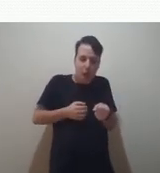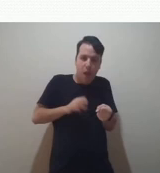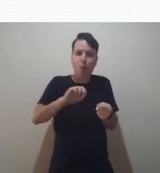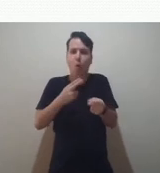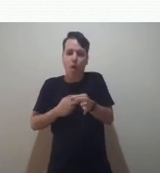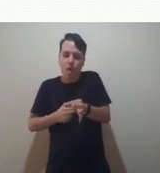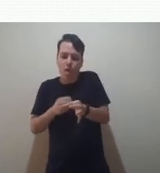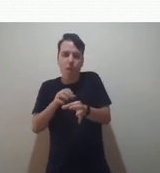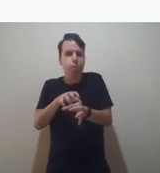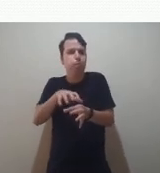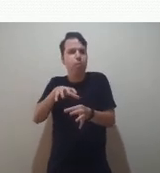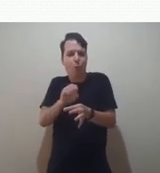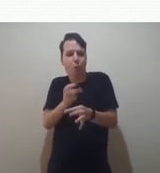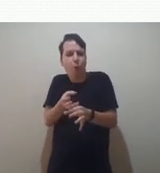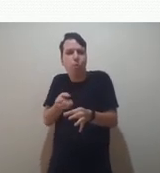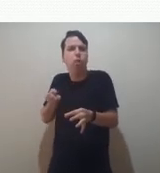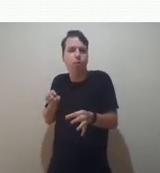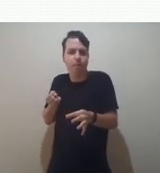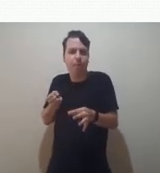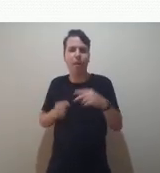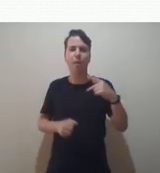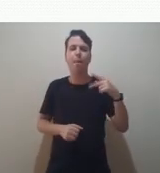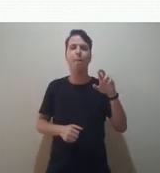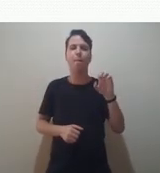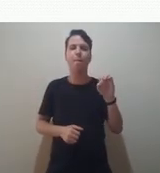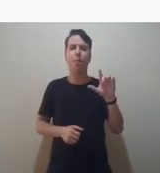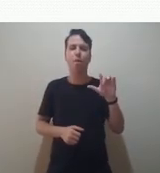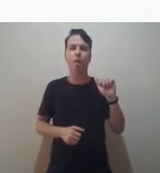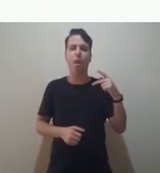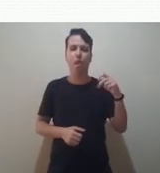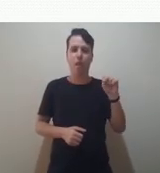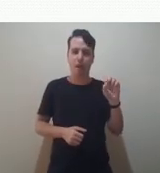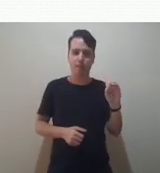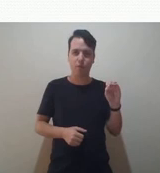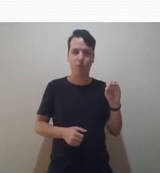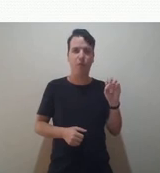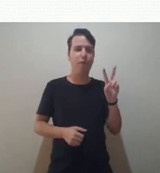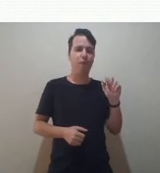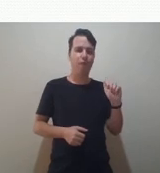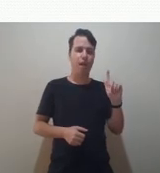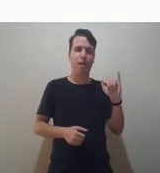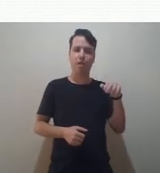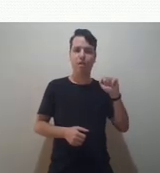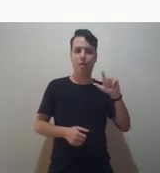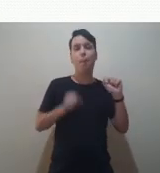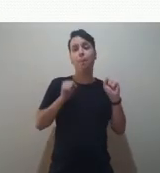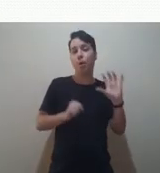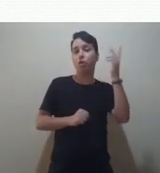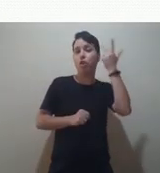ou anal inexplicável. O prolapso vaginal, ele pode acontecer